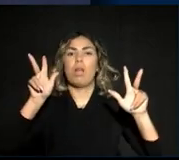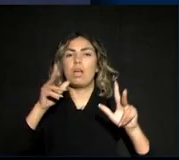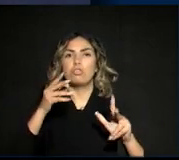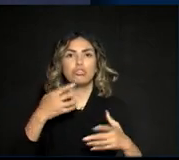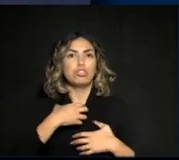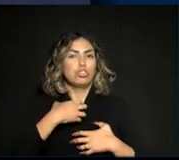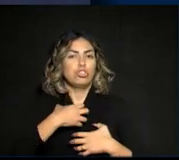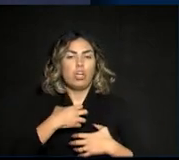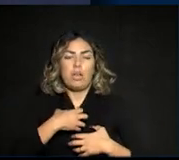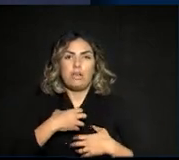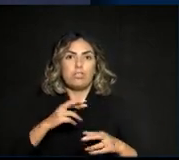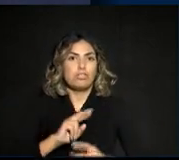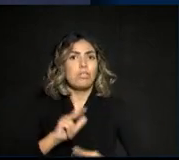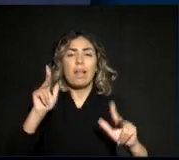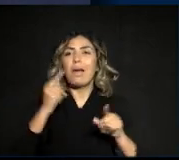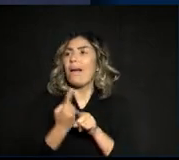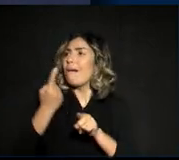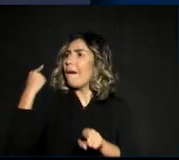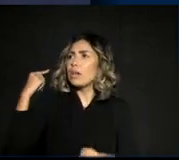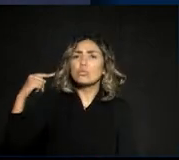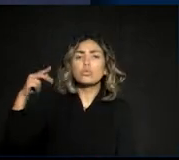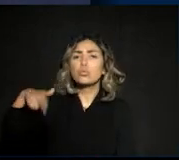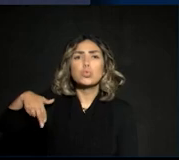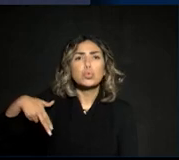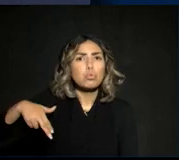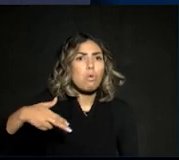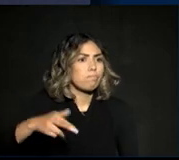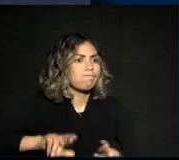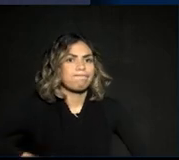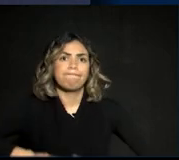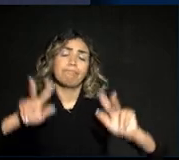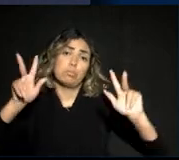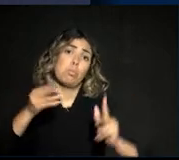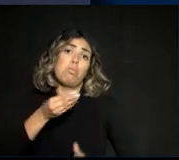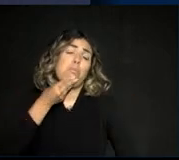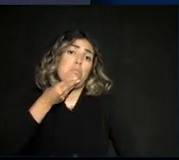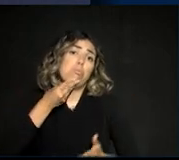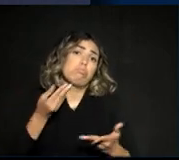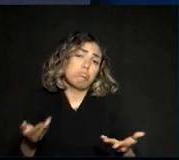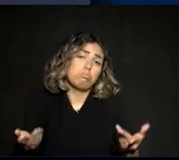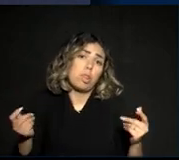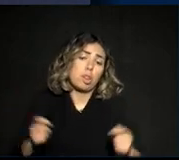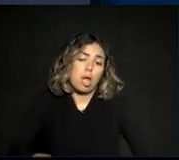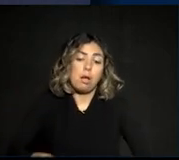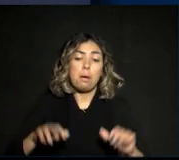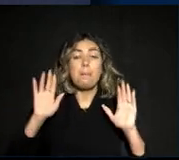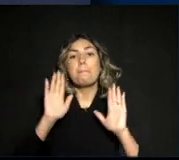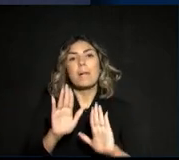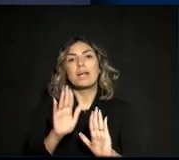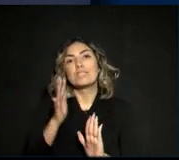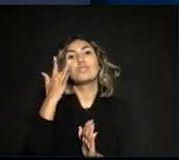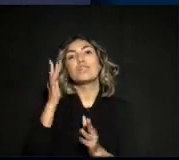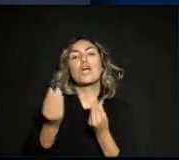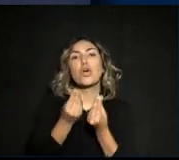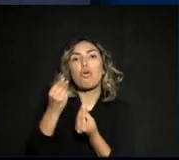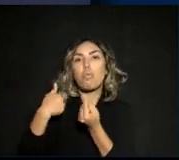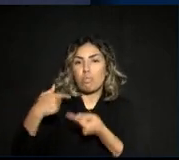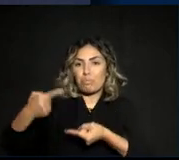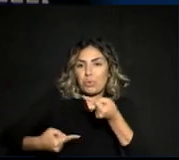muito diferente da que a gente já está, vamos dizer, enxergando e mapeando. Mas também não dá para fazer política